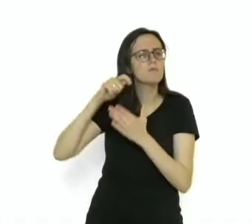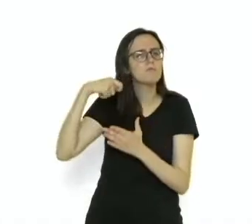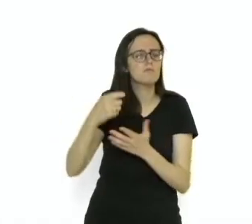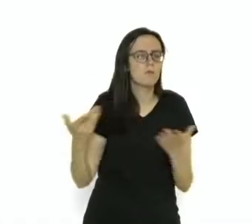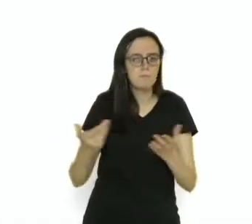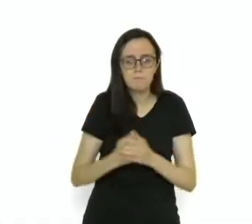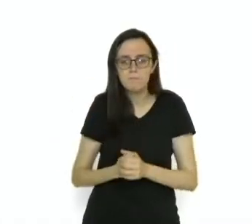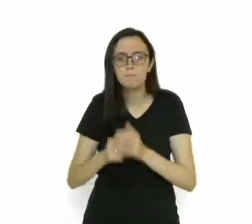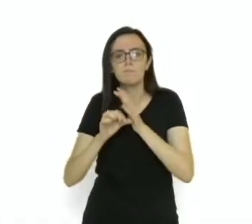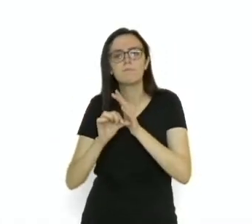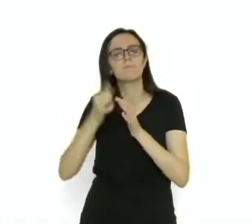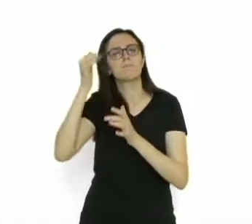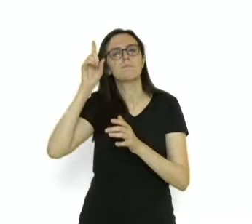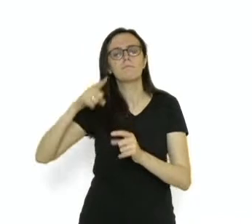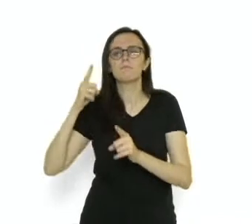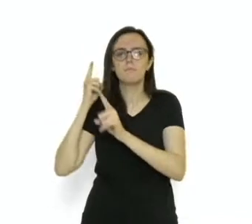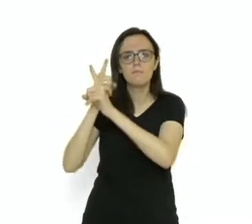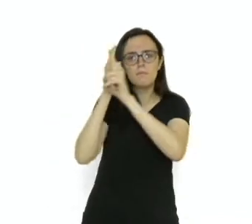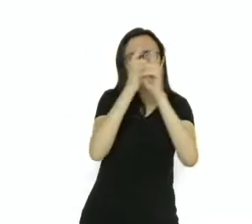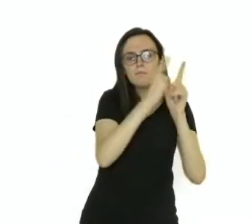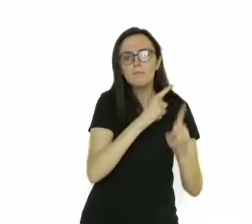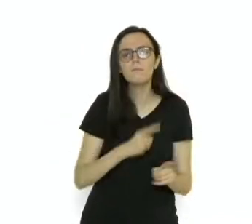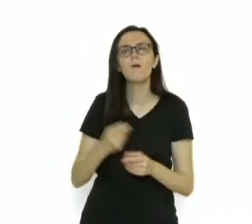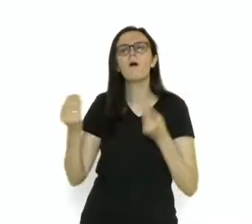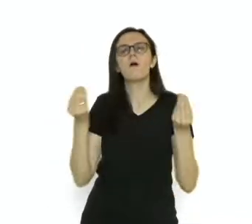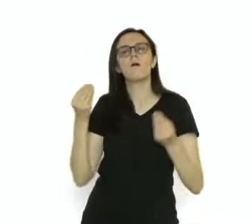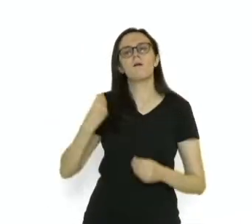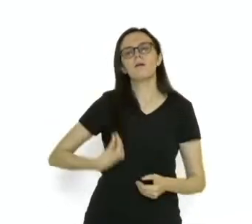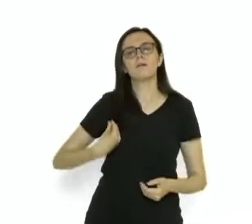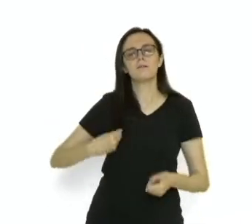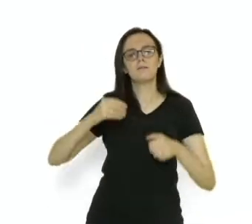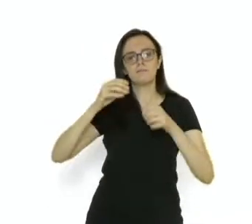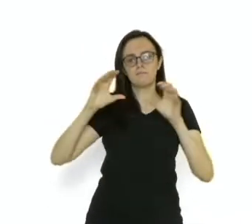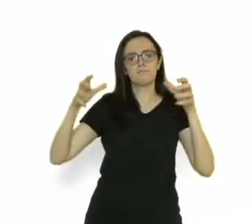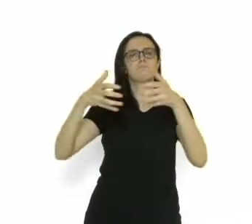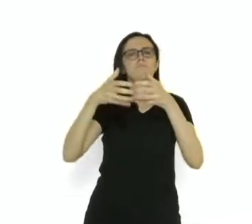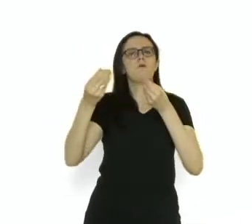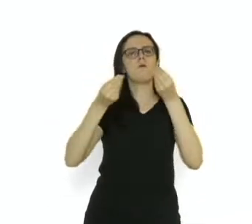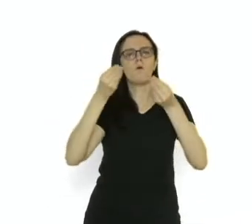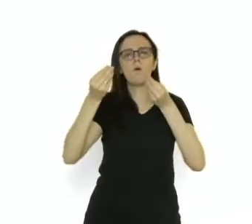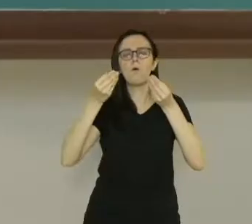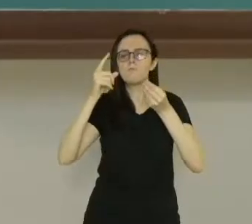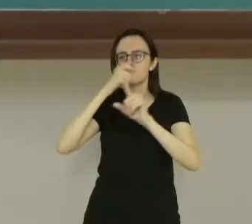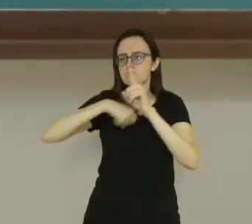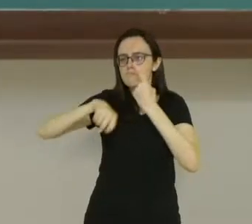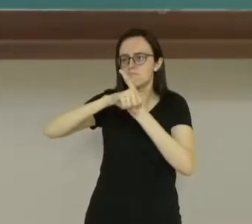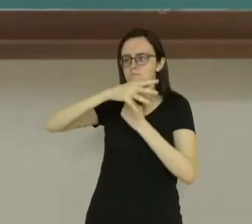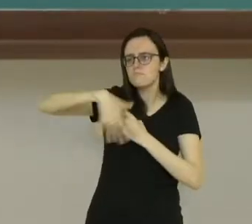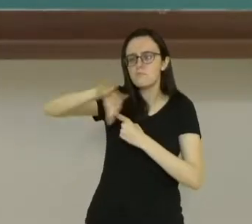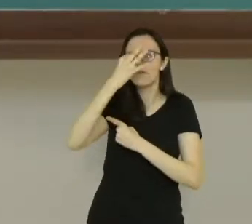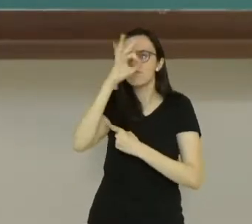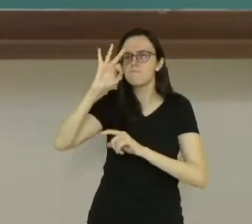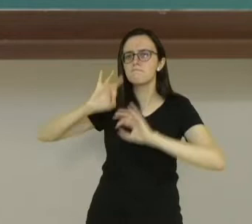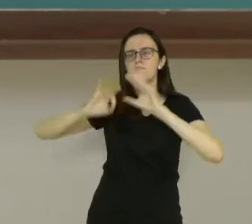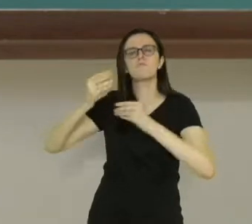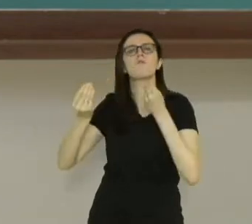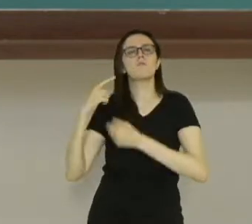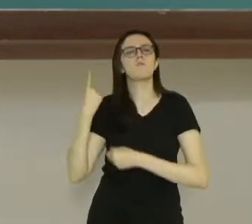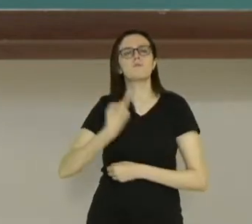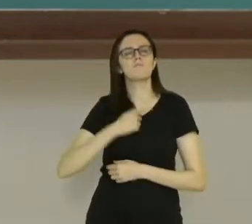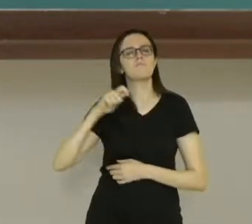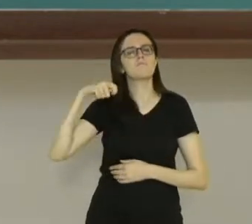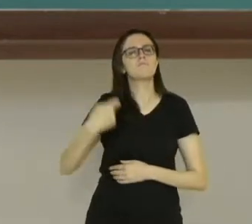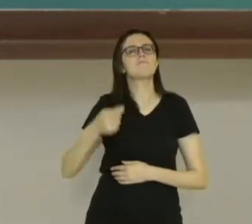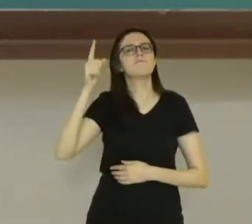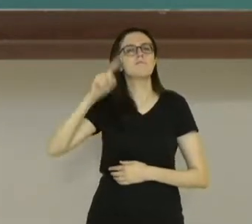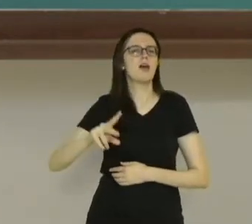ela? Primeiro, para identificar como estava constituída a sociedade francesa durante o que a gente chamava